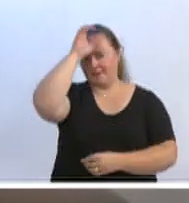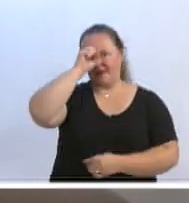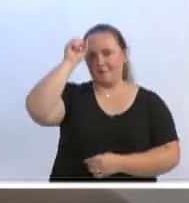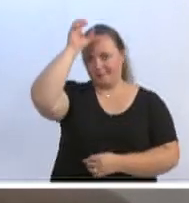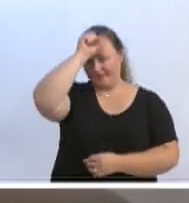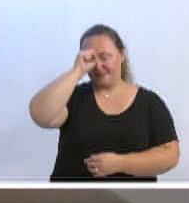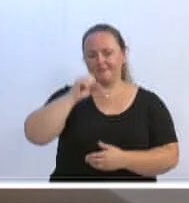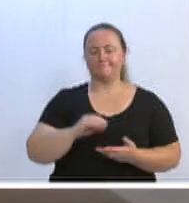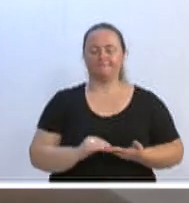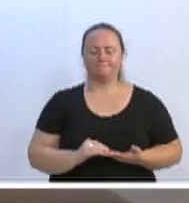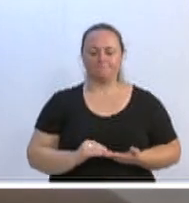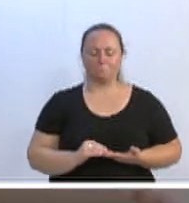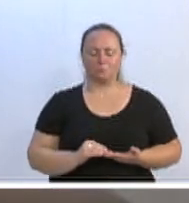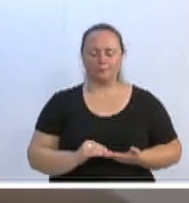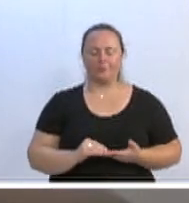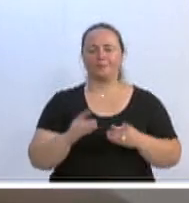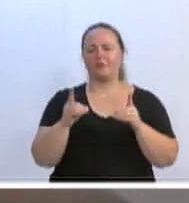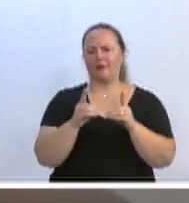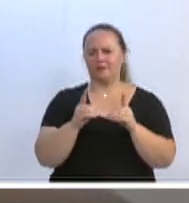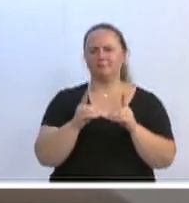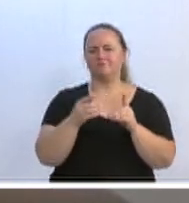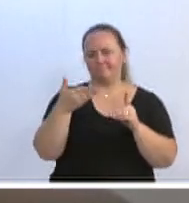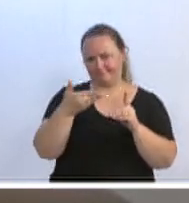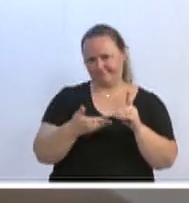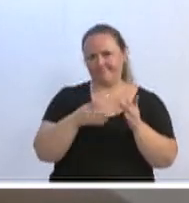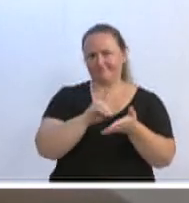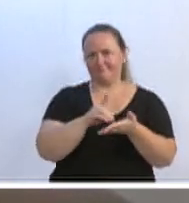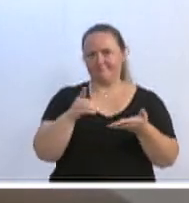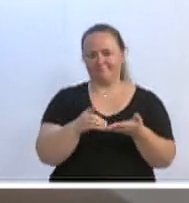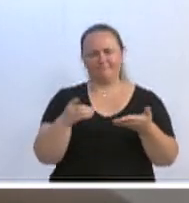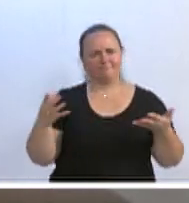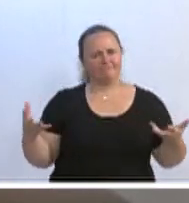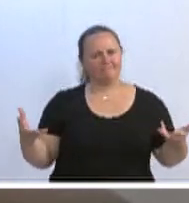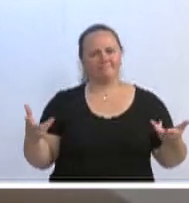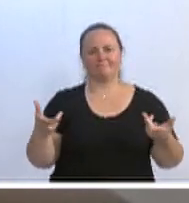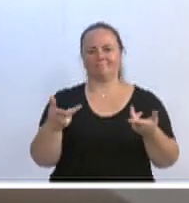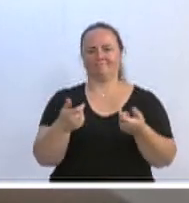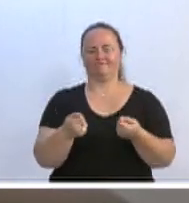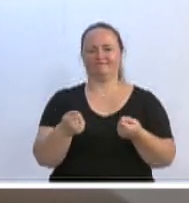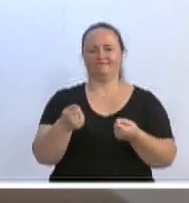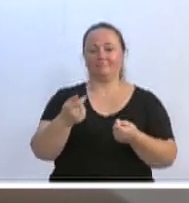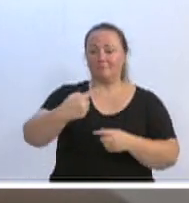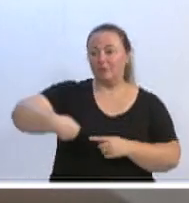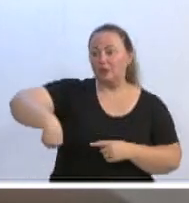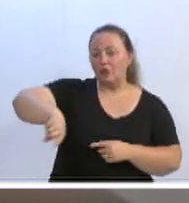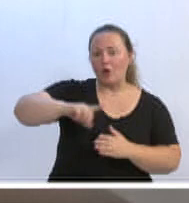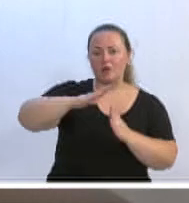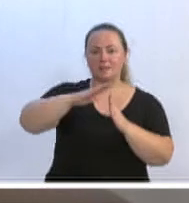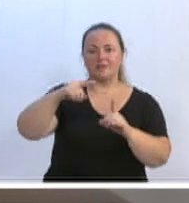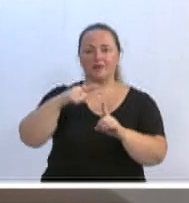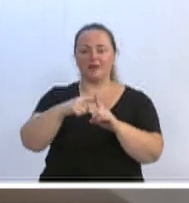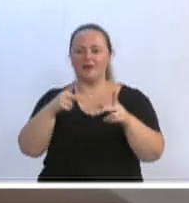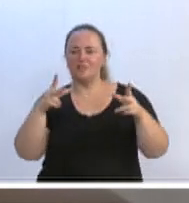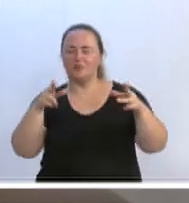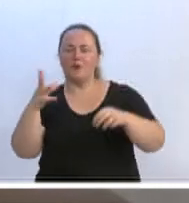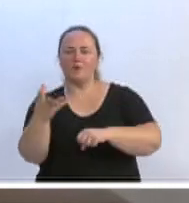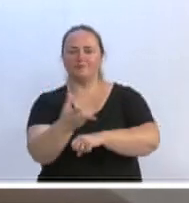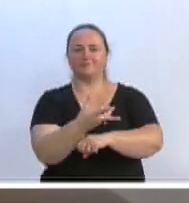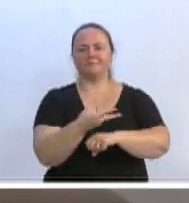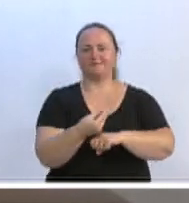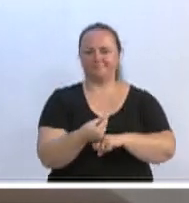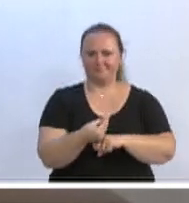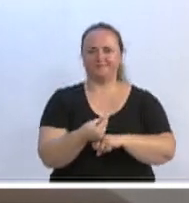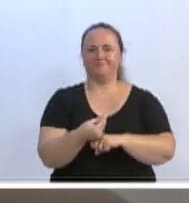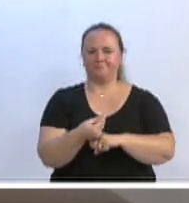de uma doutrina bíblica que é maravilhosa. Igreja como corpo de Cristo, onde todos